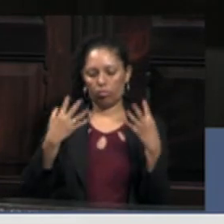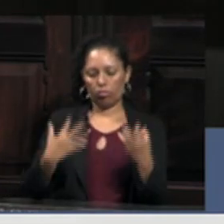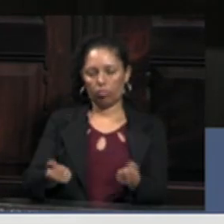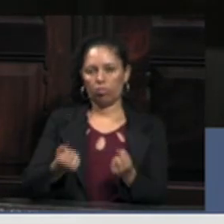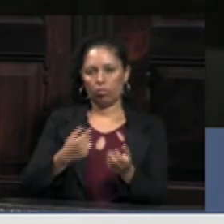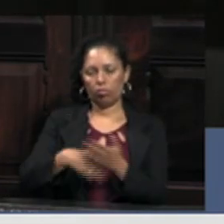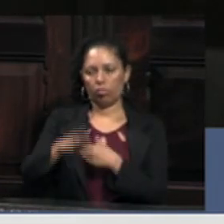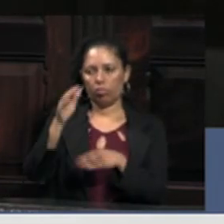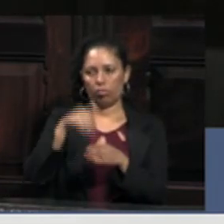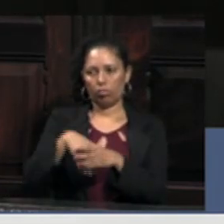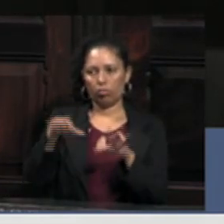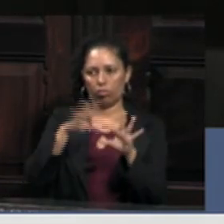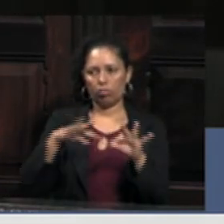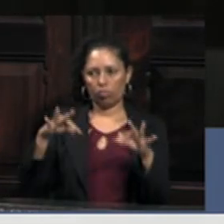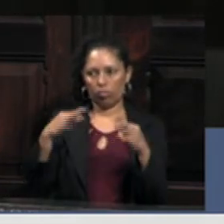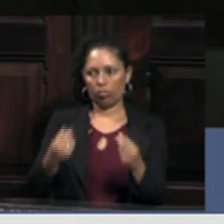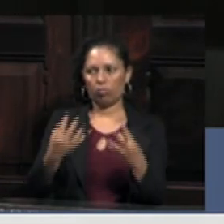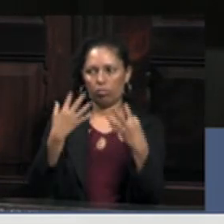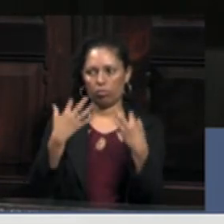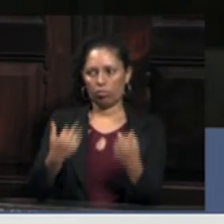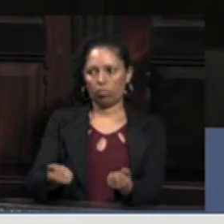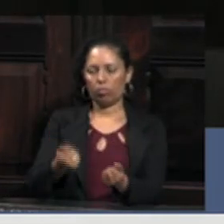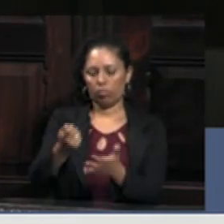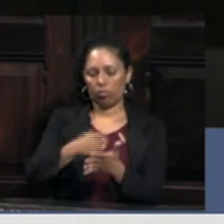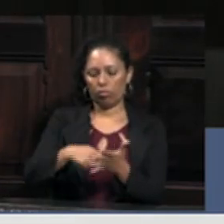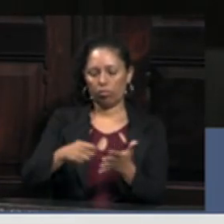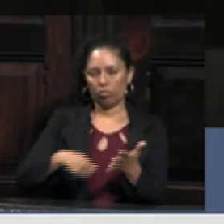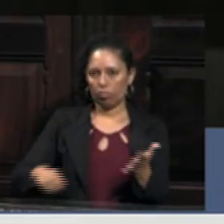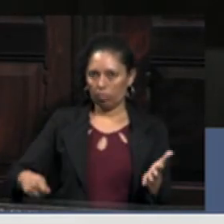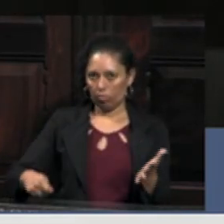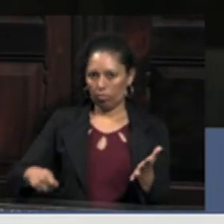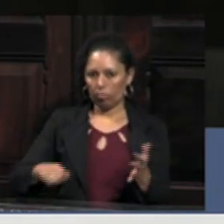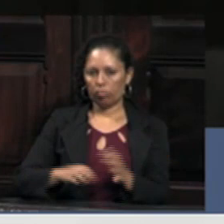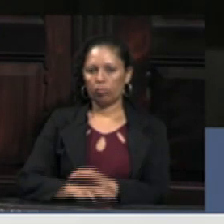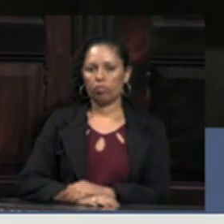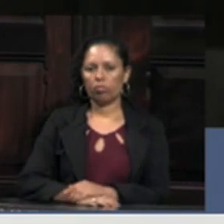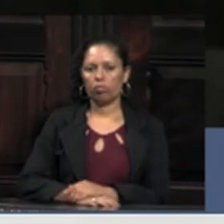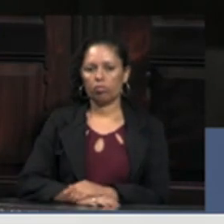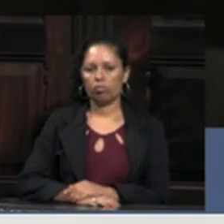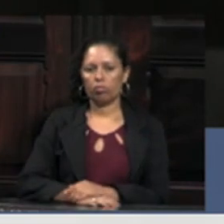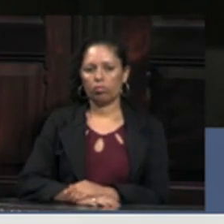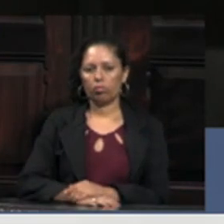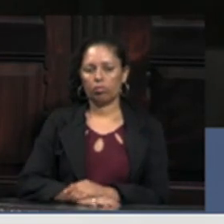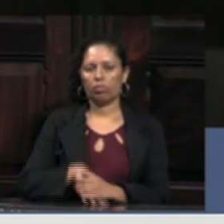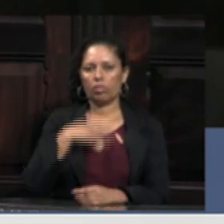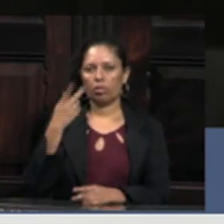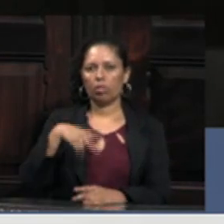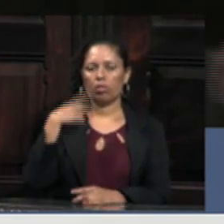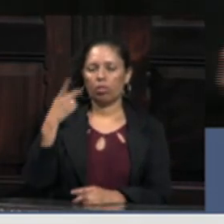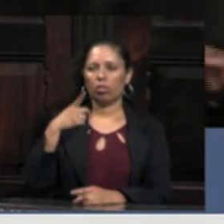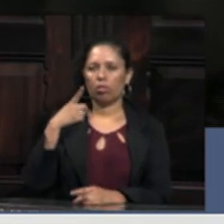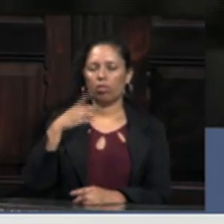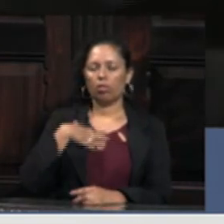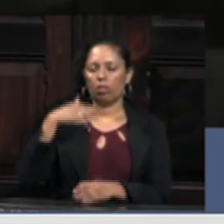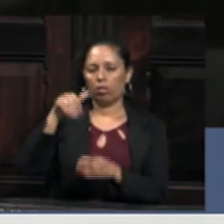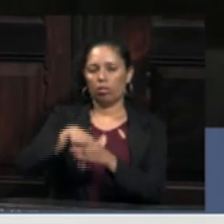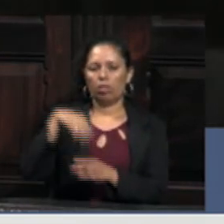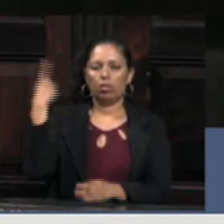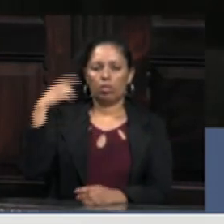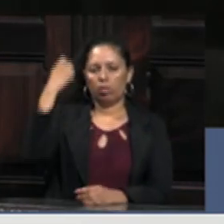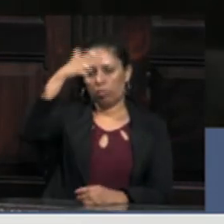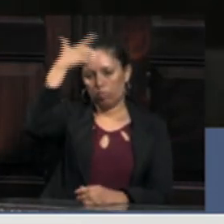Dica. Em votação, senhores que aprovam nesse como estão, aprovado, vai à promulgação. Declaração de voto. Declaração de voto, deputado Luiz